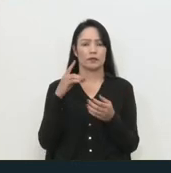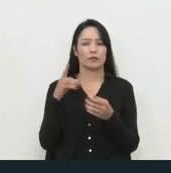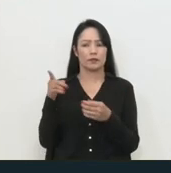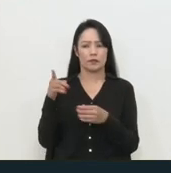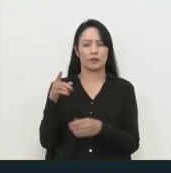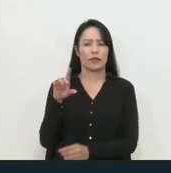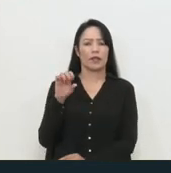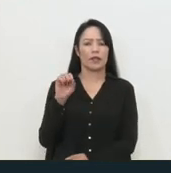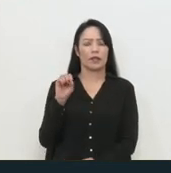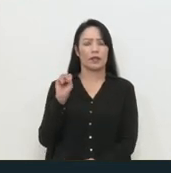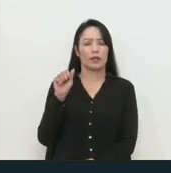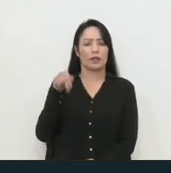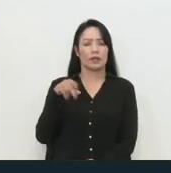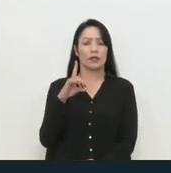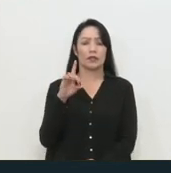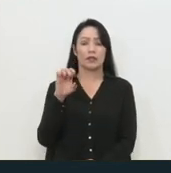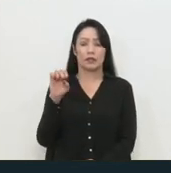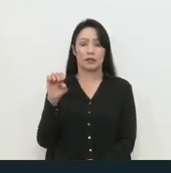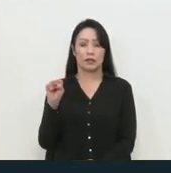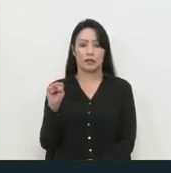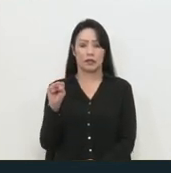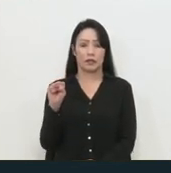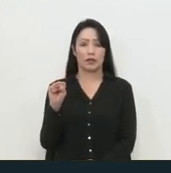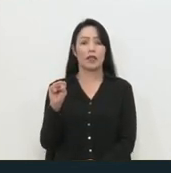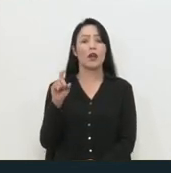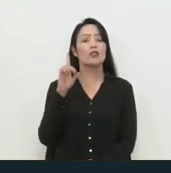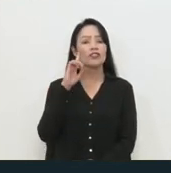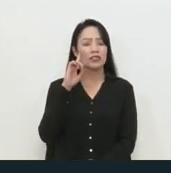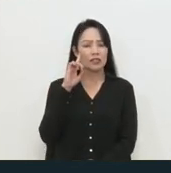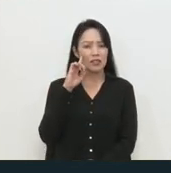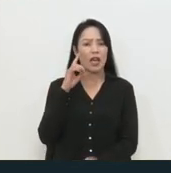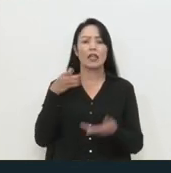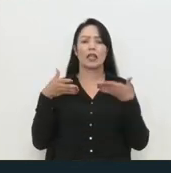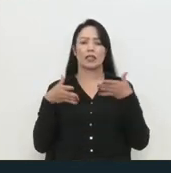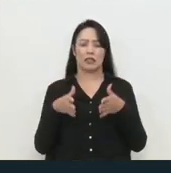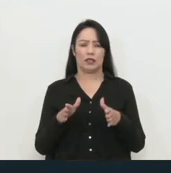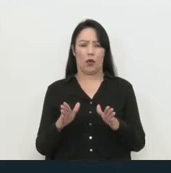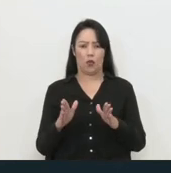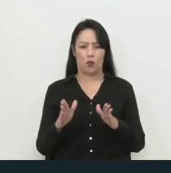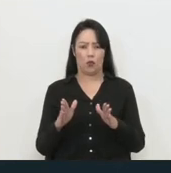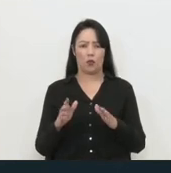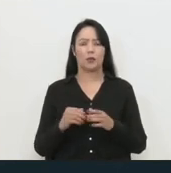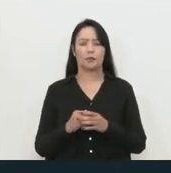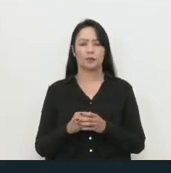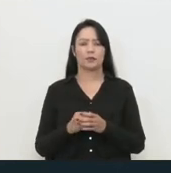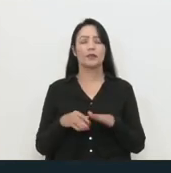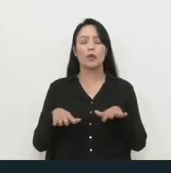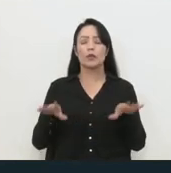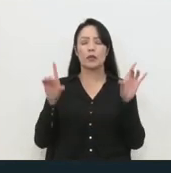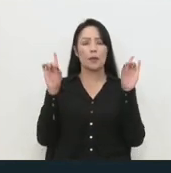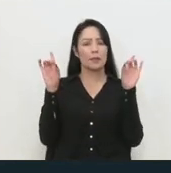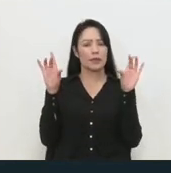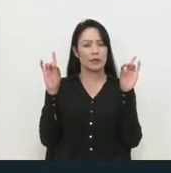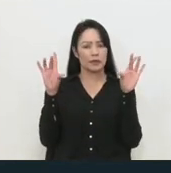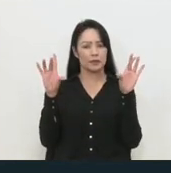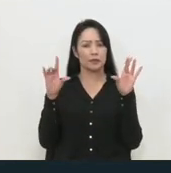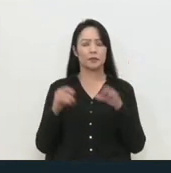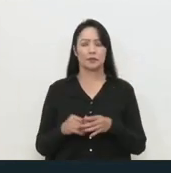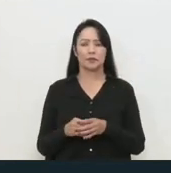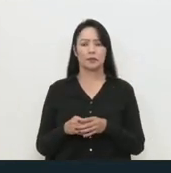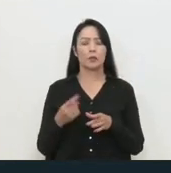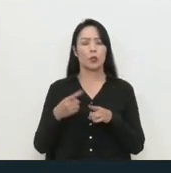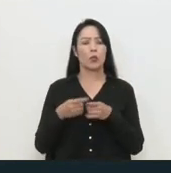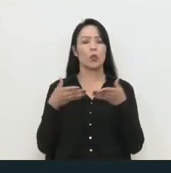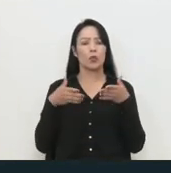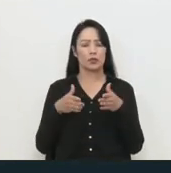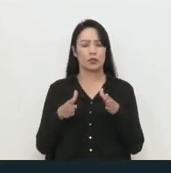porque o dia oito de Março é o dia do nosso aniversário e Nós Somos privilegiados porque nascemos